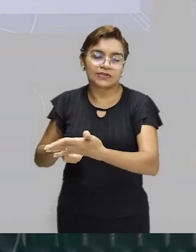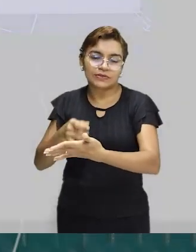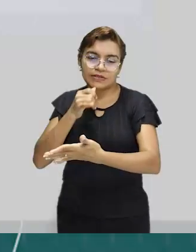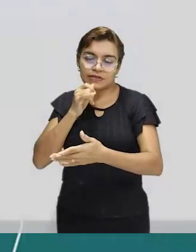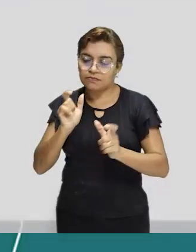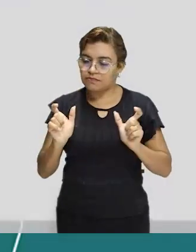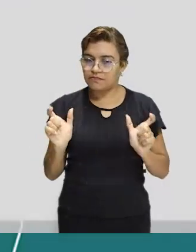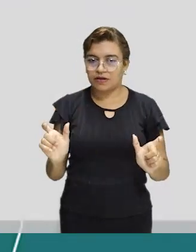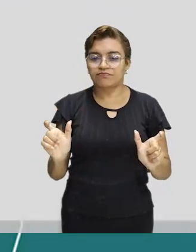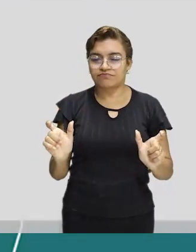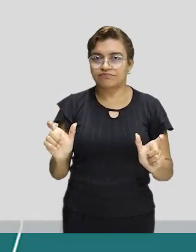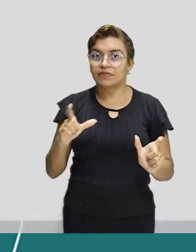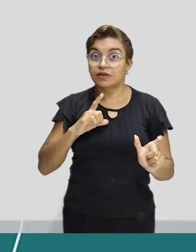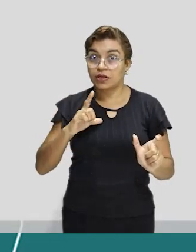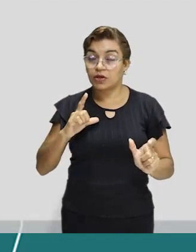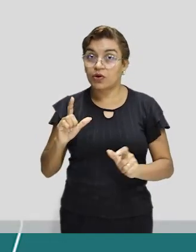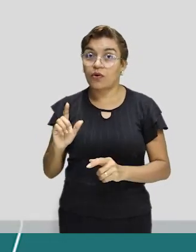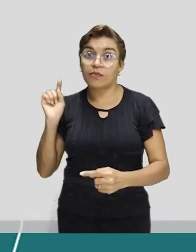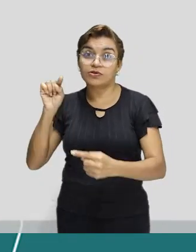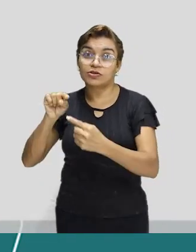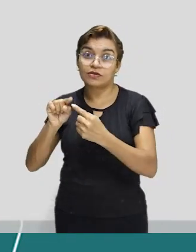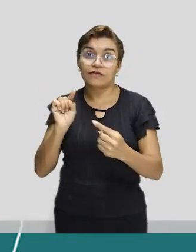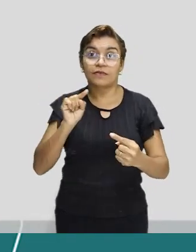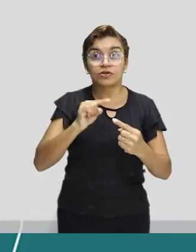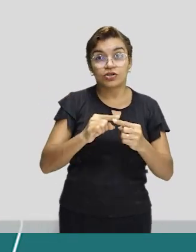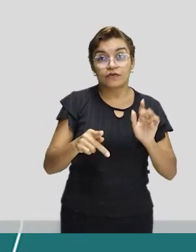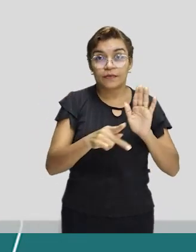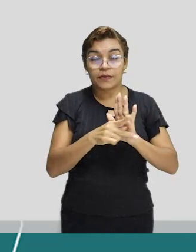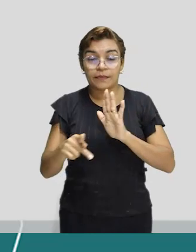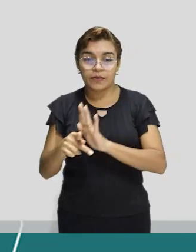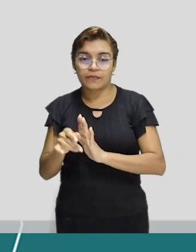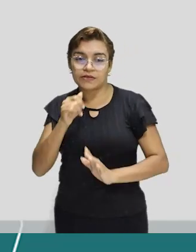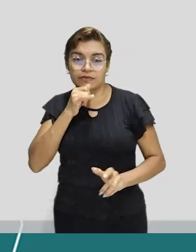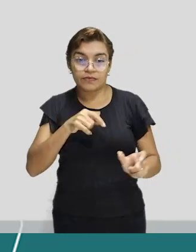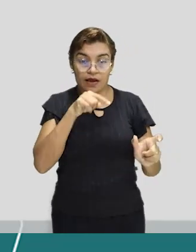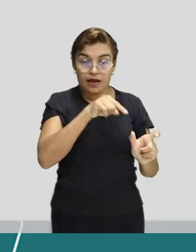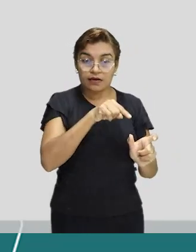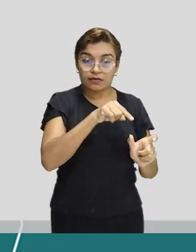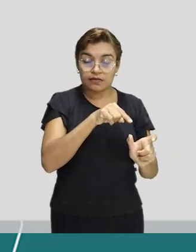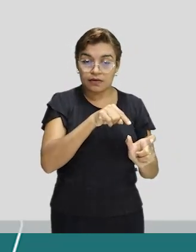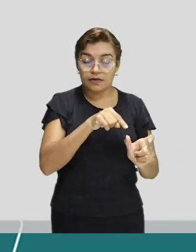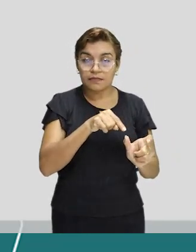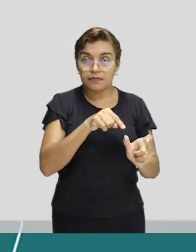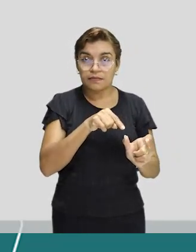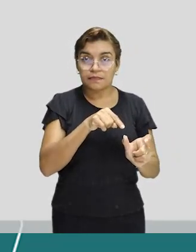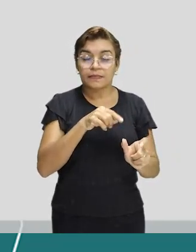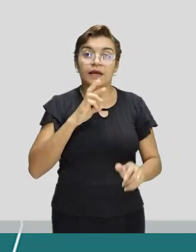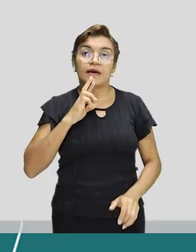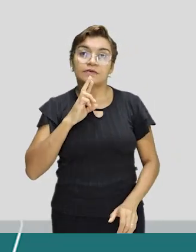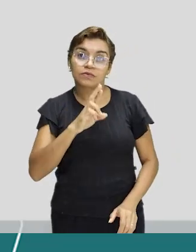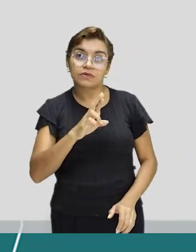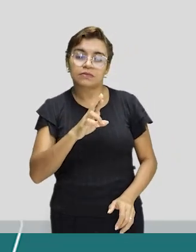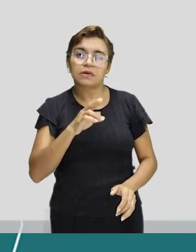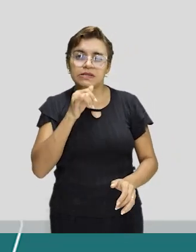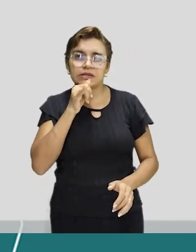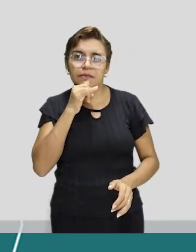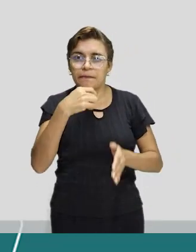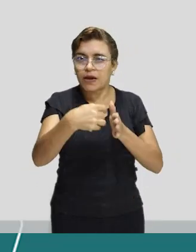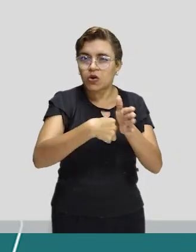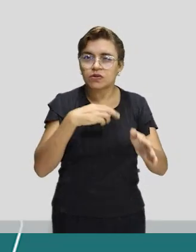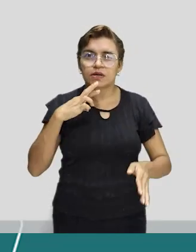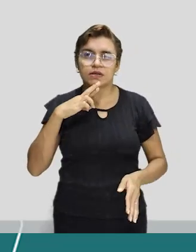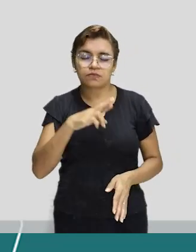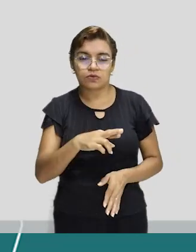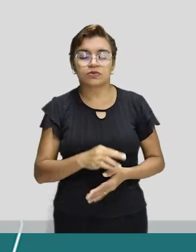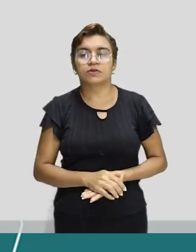dois propósitos, ó. Skimming, você vai responder perguntas como, por exemplo, what is the text genre? Que tipo